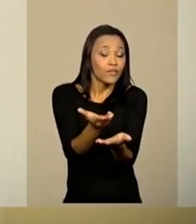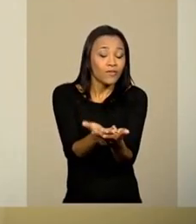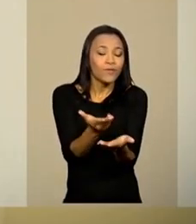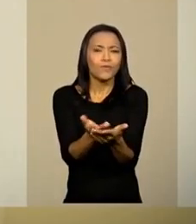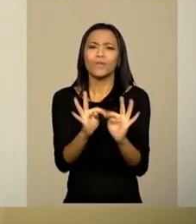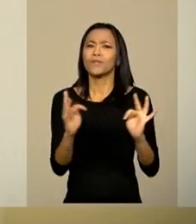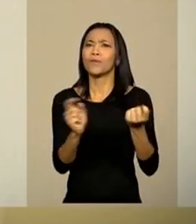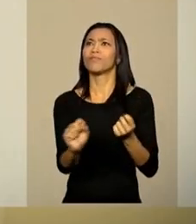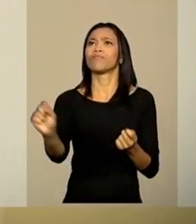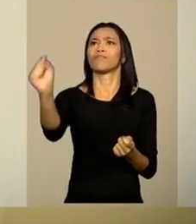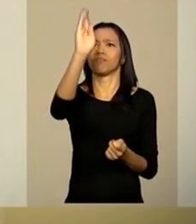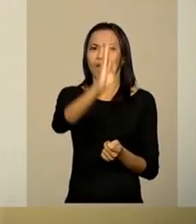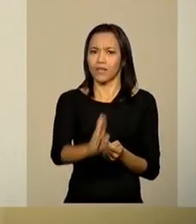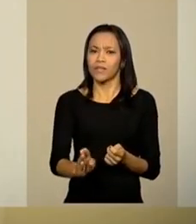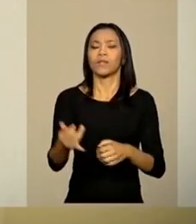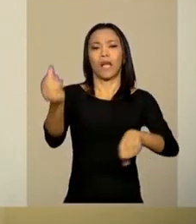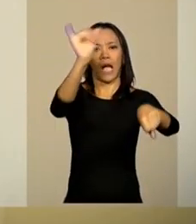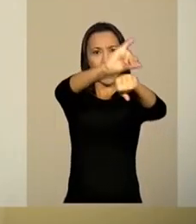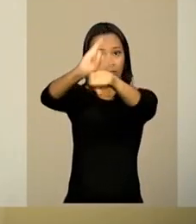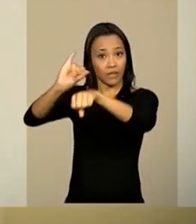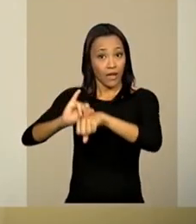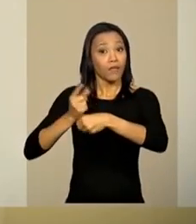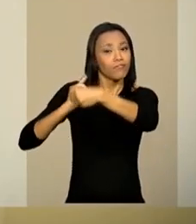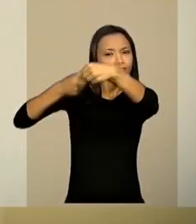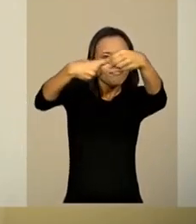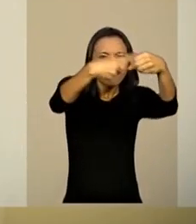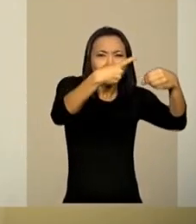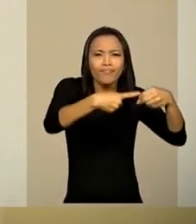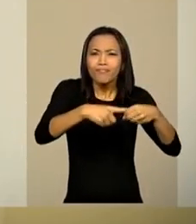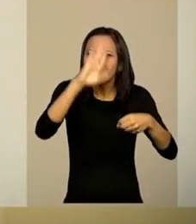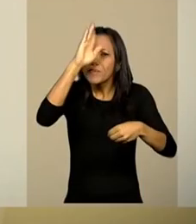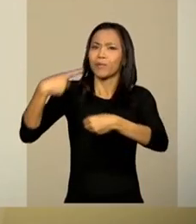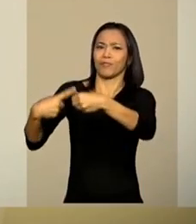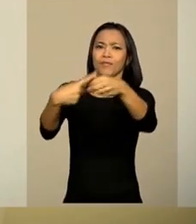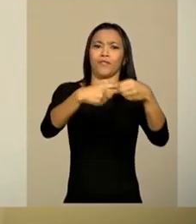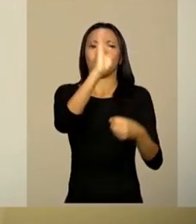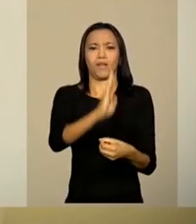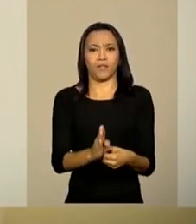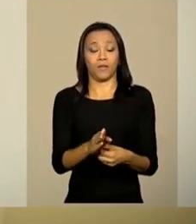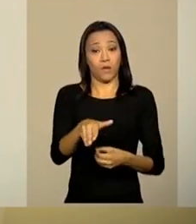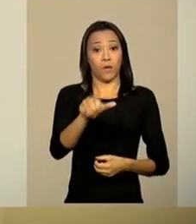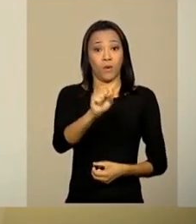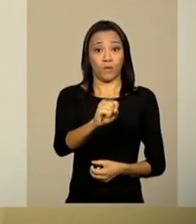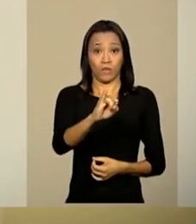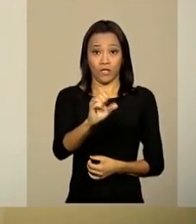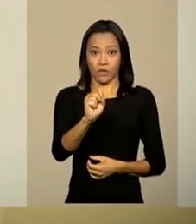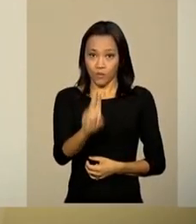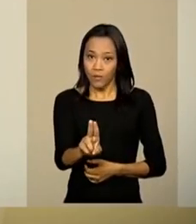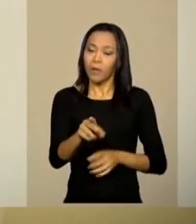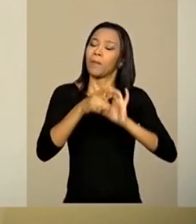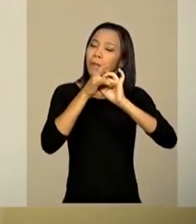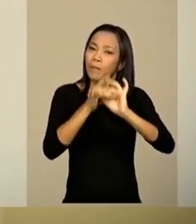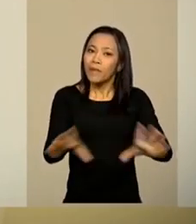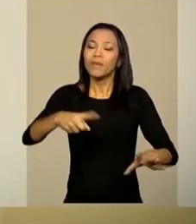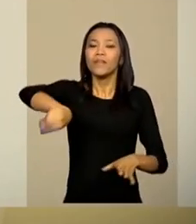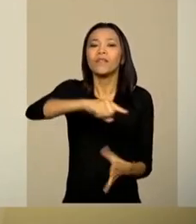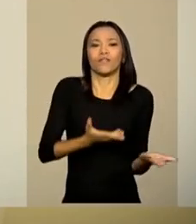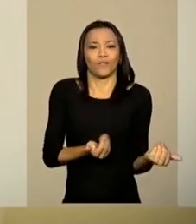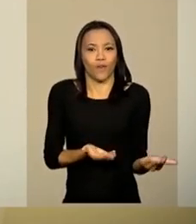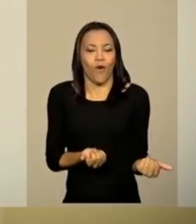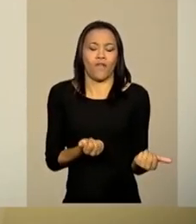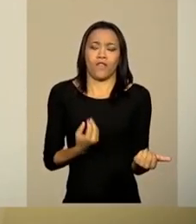em todo o Brasil, nas capitais, mas sobretudo no interior do Brasil. O Cizu permite que os jovens que